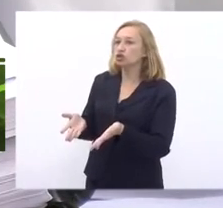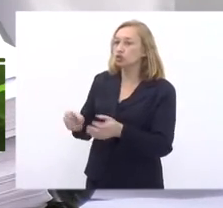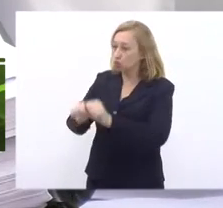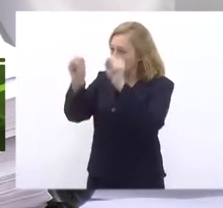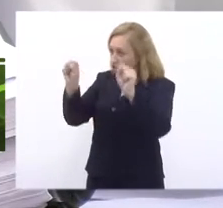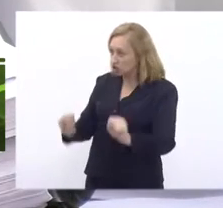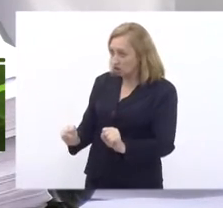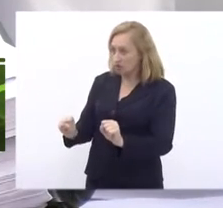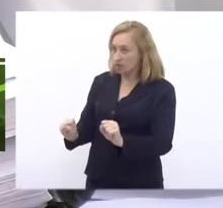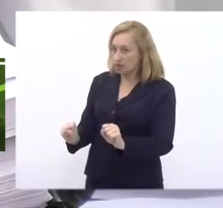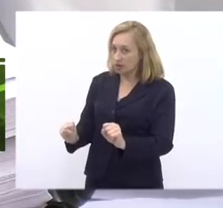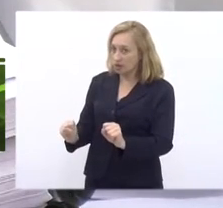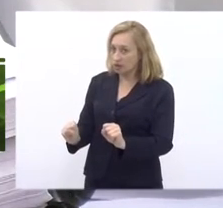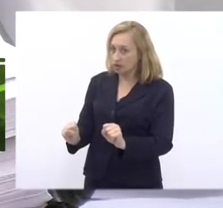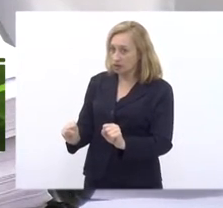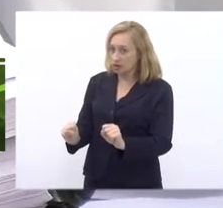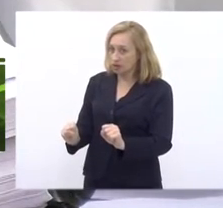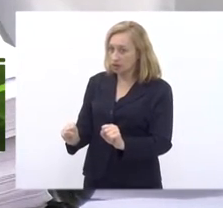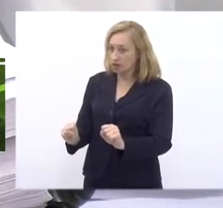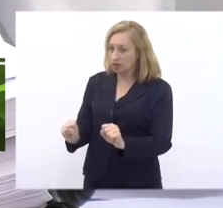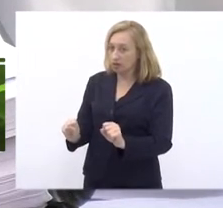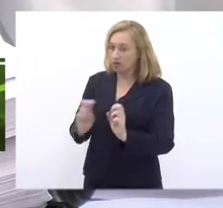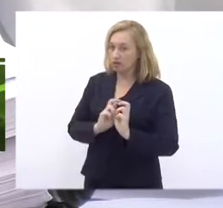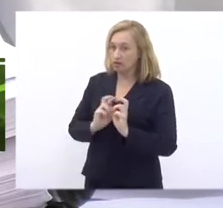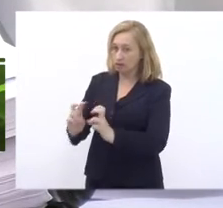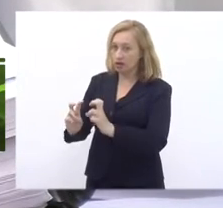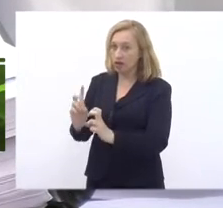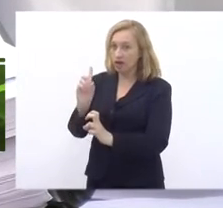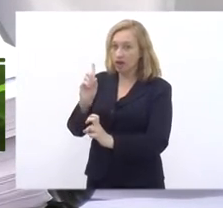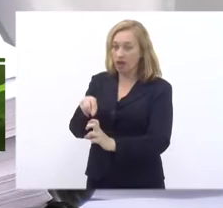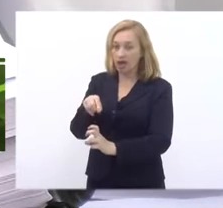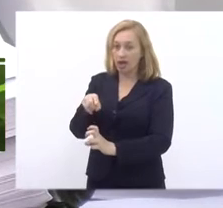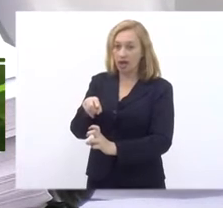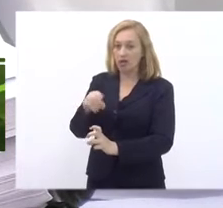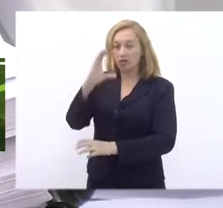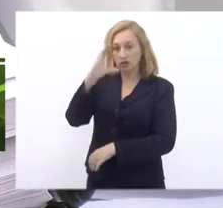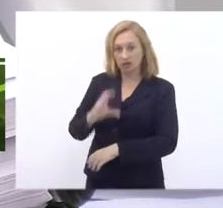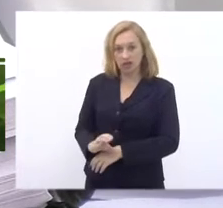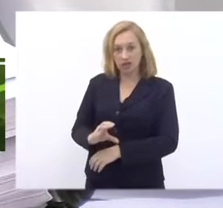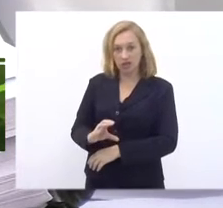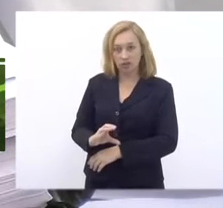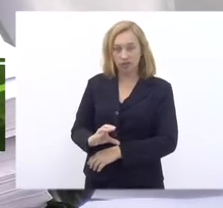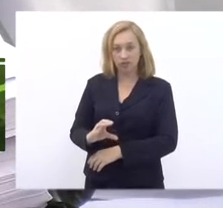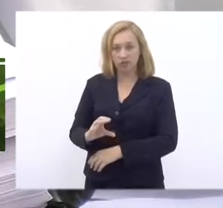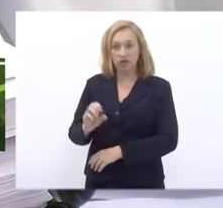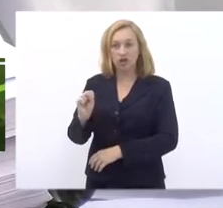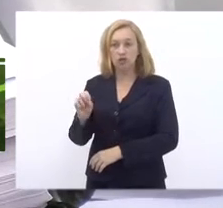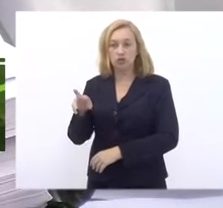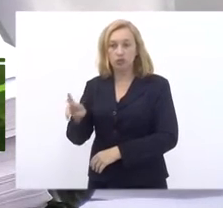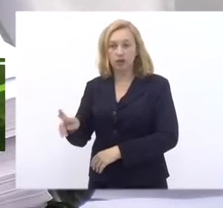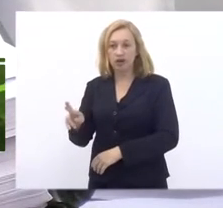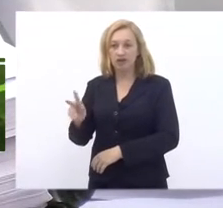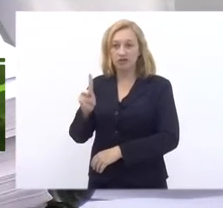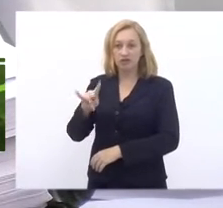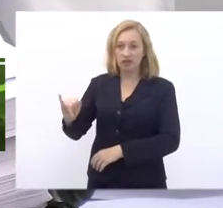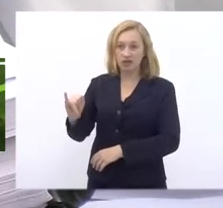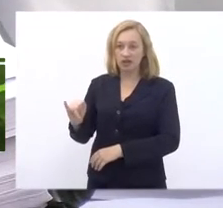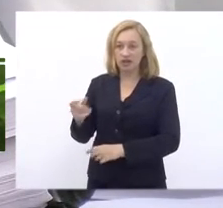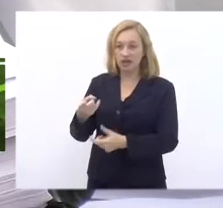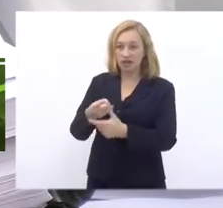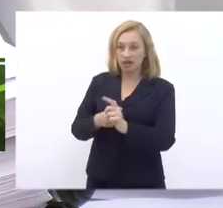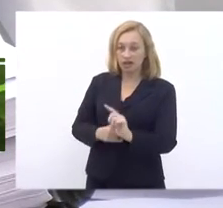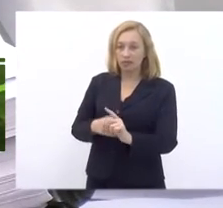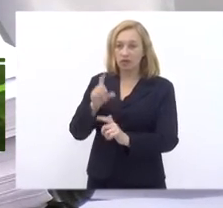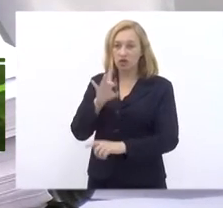sistema, do sistema ferroviário, quem paga é o cidadão. A Supervia vive só da tarifa. Foi isso que foi colocado na